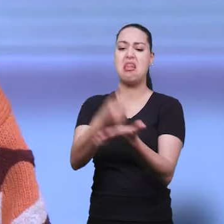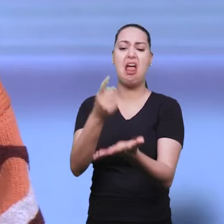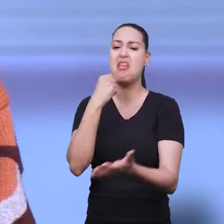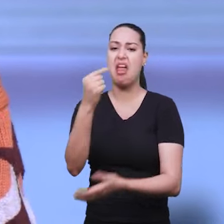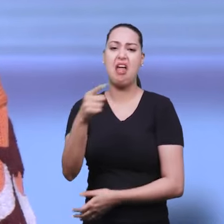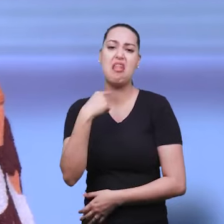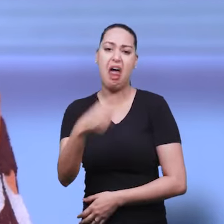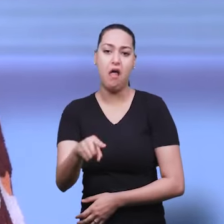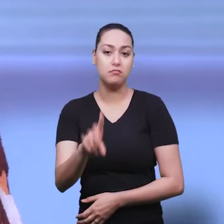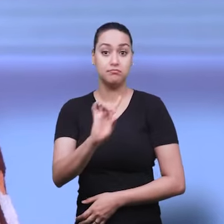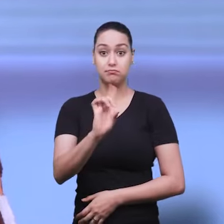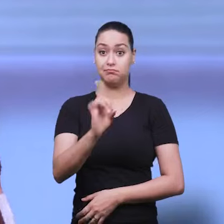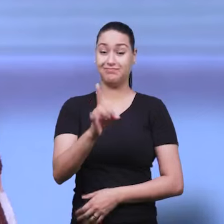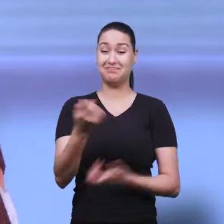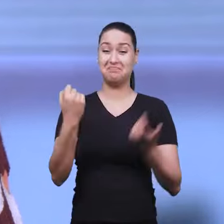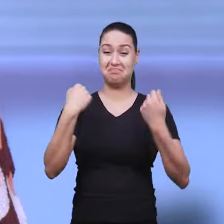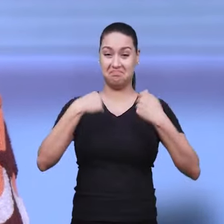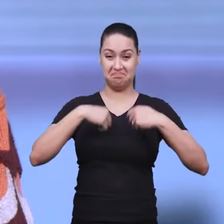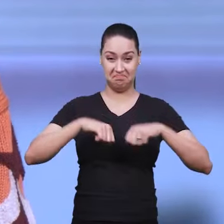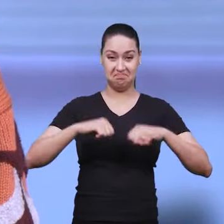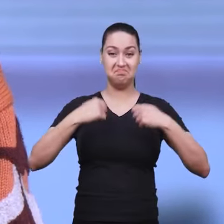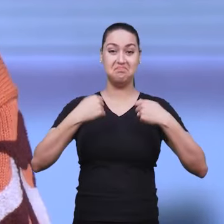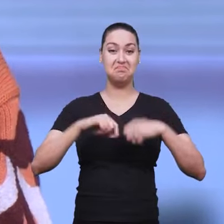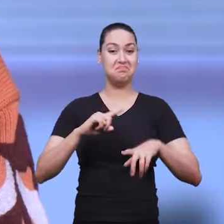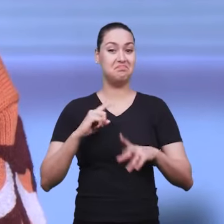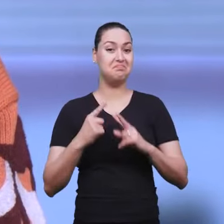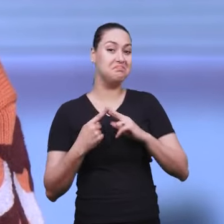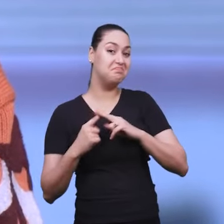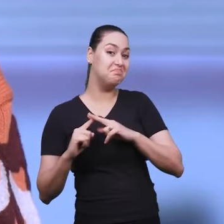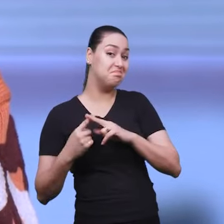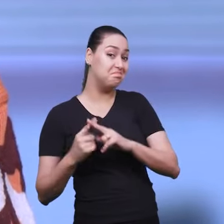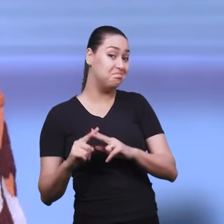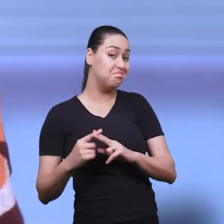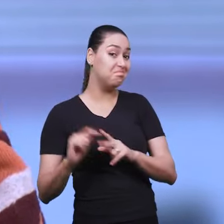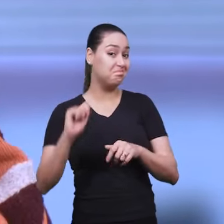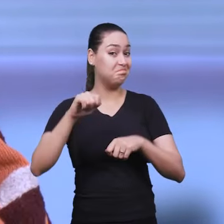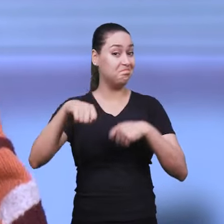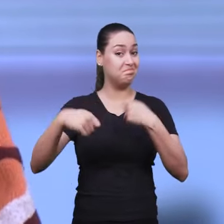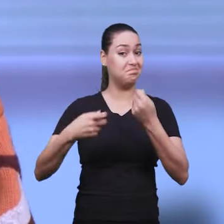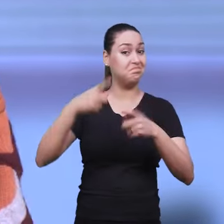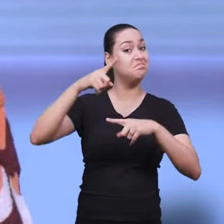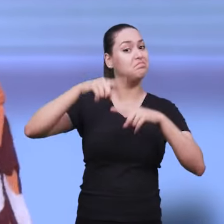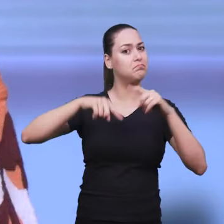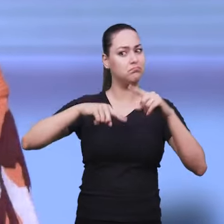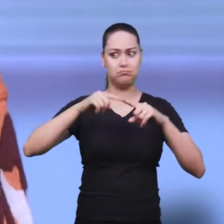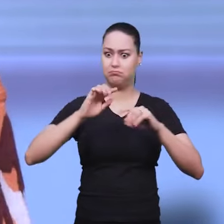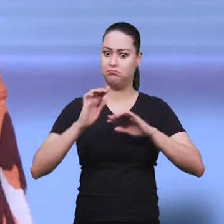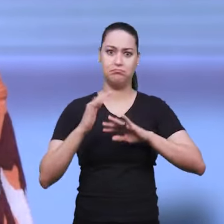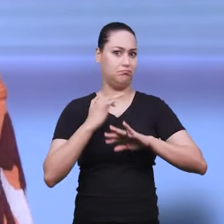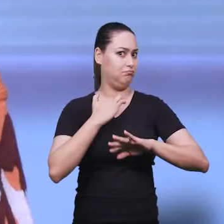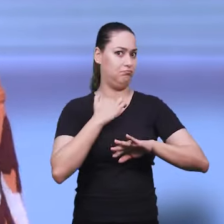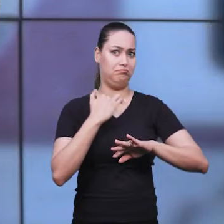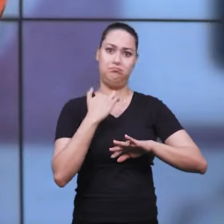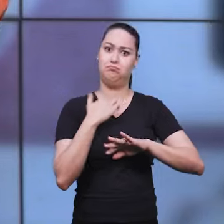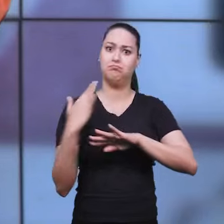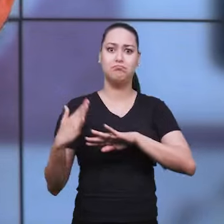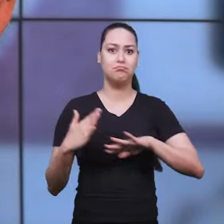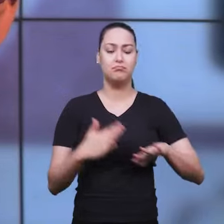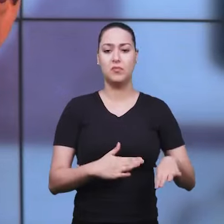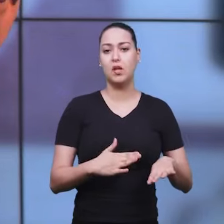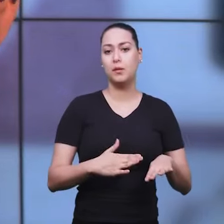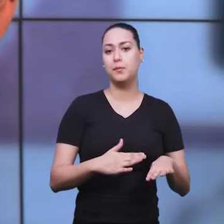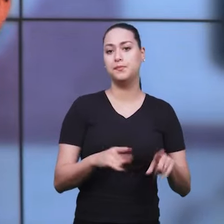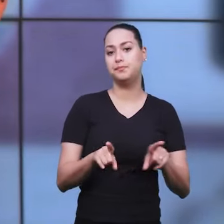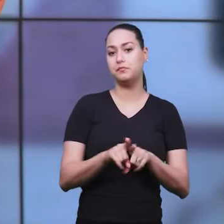conselhos. Enquanto pais, precisamos ajustar o nosso falar. Hoje é tempo de oportunidade. Também